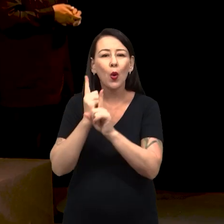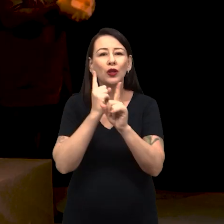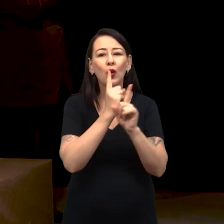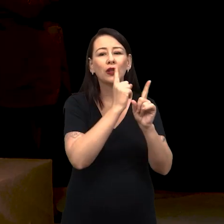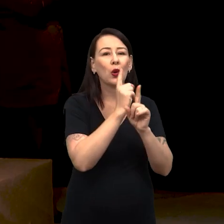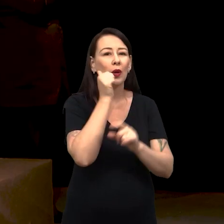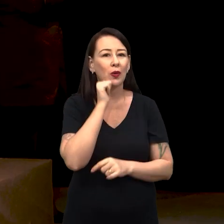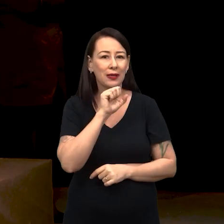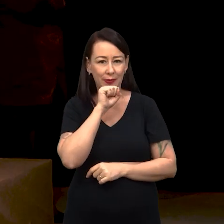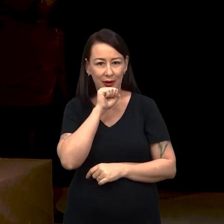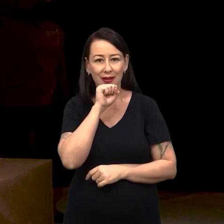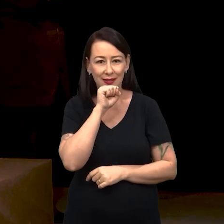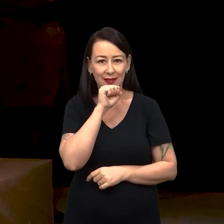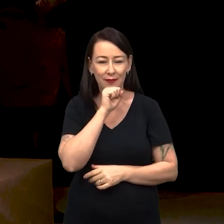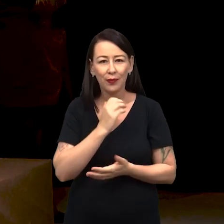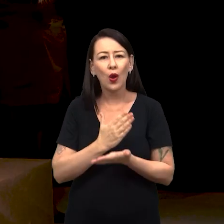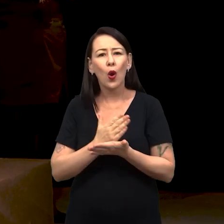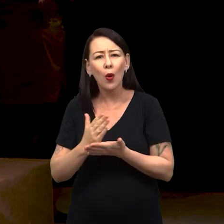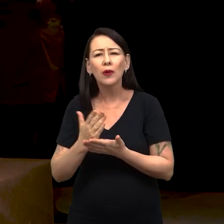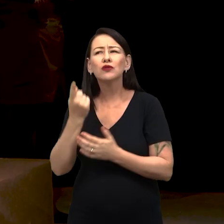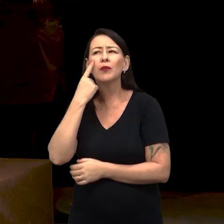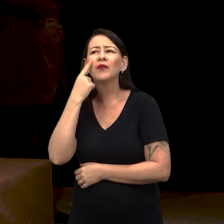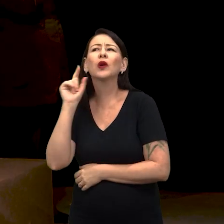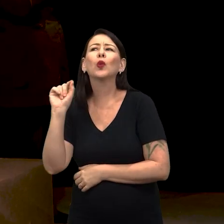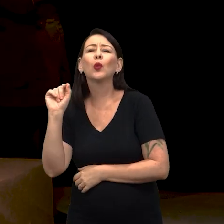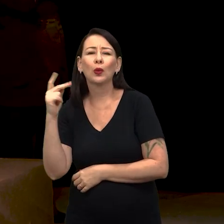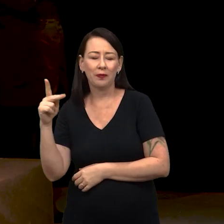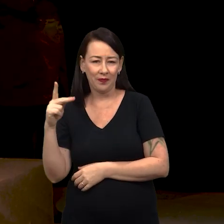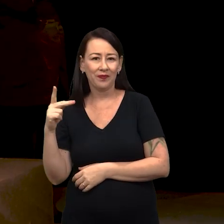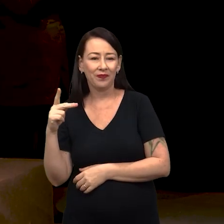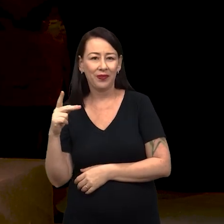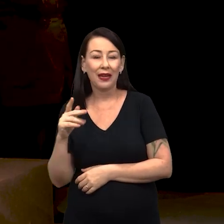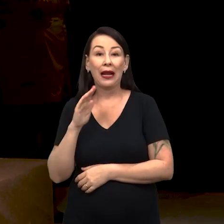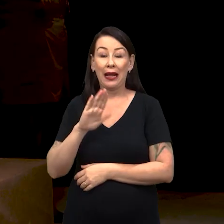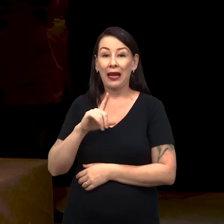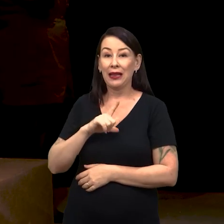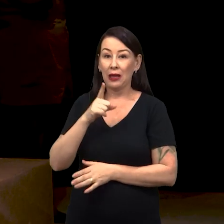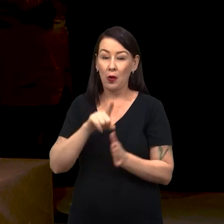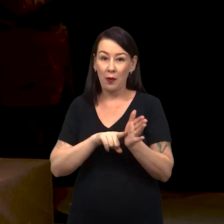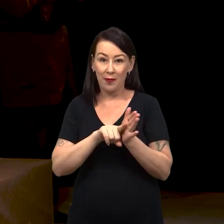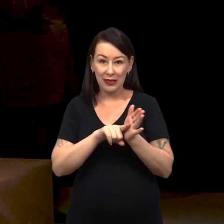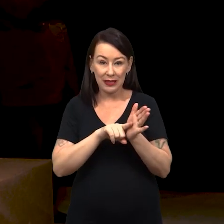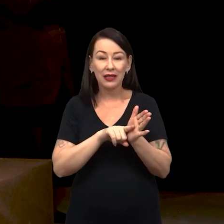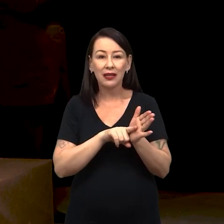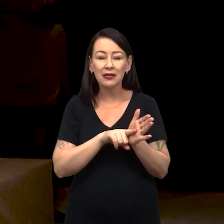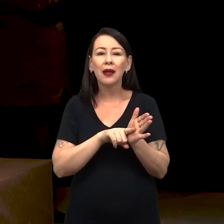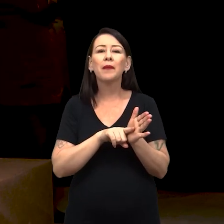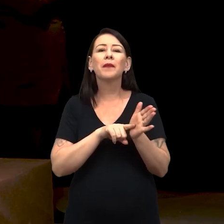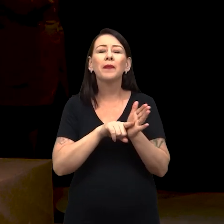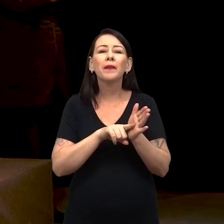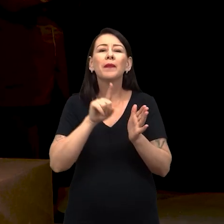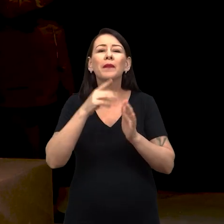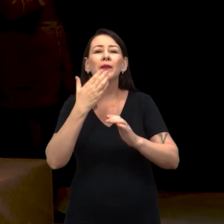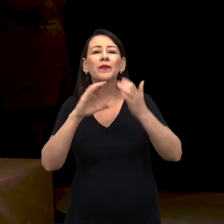comecei a encontrar com as mães e comecei a levantar o repertório delas. E eu tenho um trabalho artístico